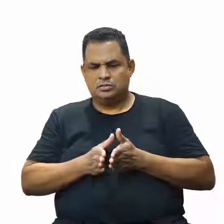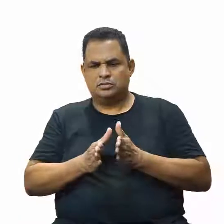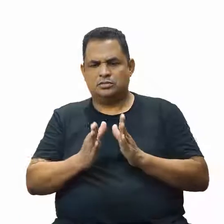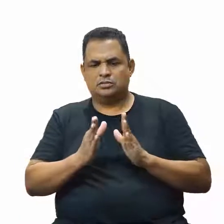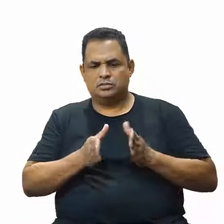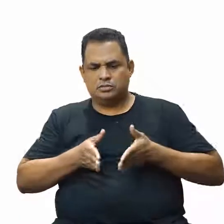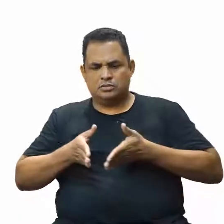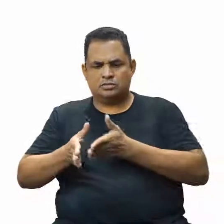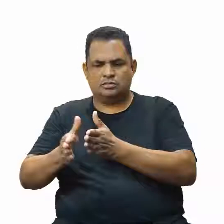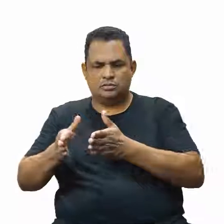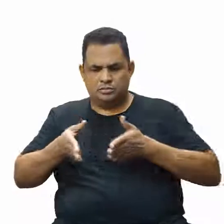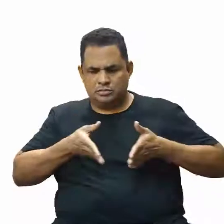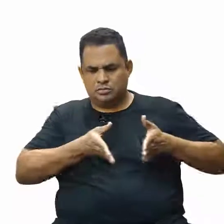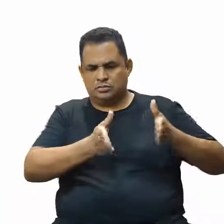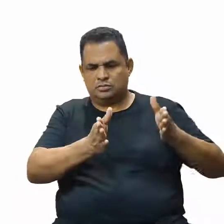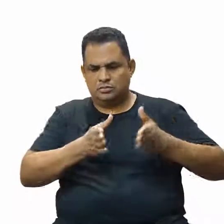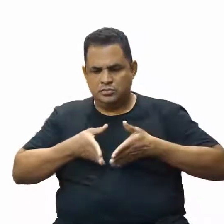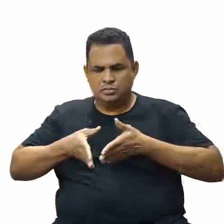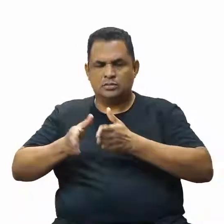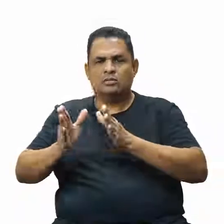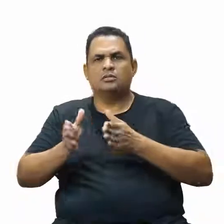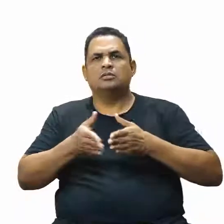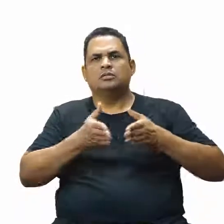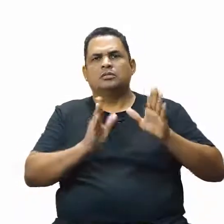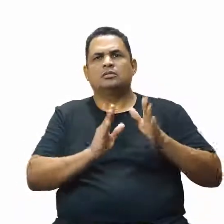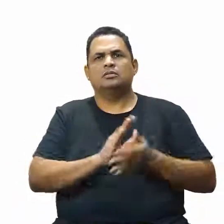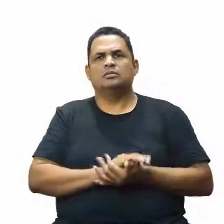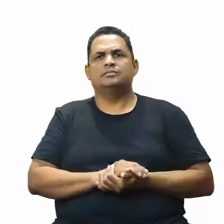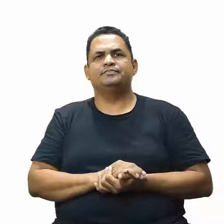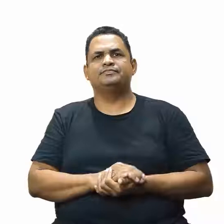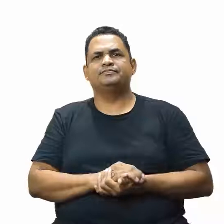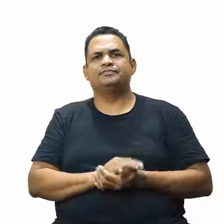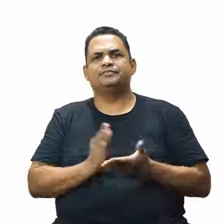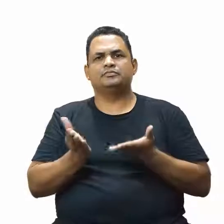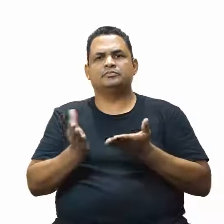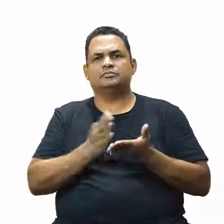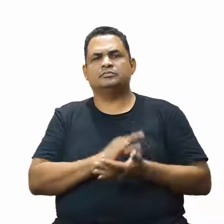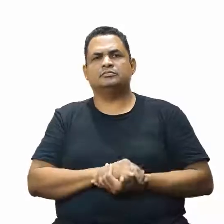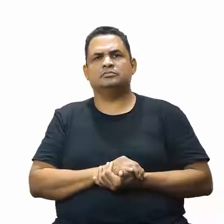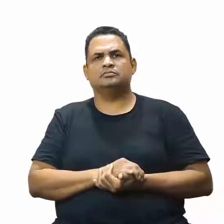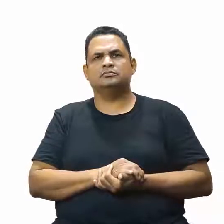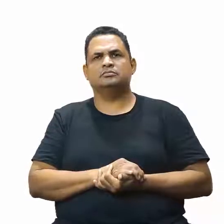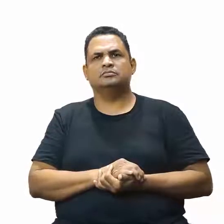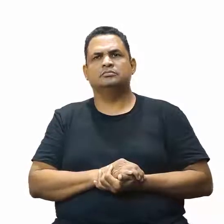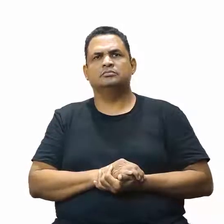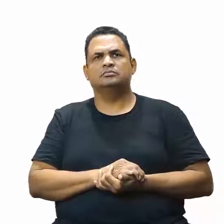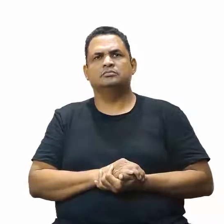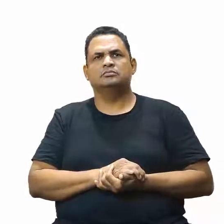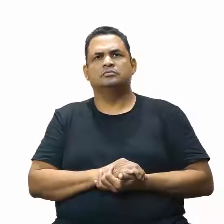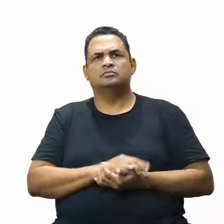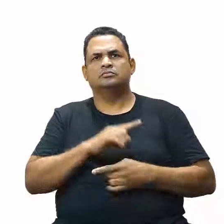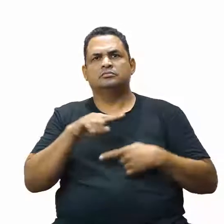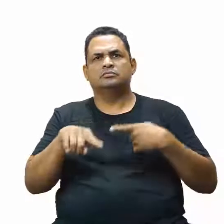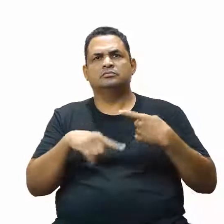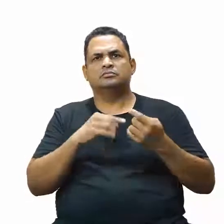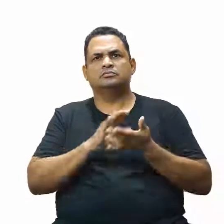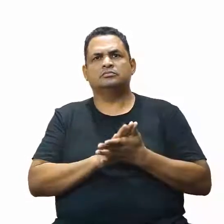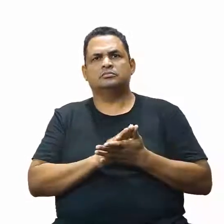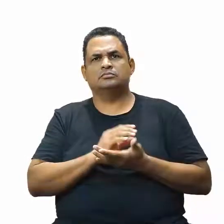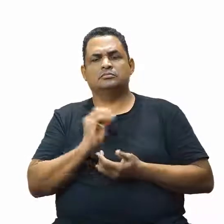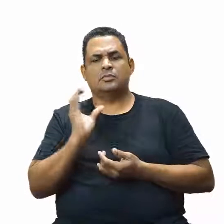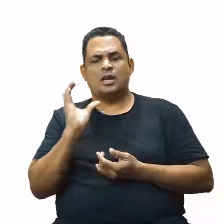são as trilhas. Correios é quando a gente chama aqueles corredores que ficam entre a linha de cultivo. O objetivo é